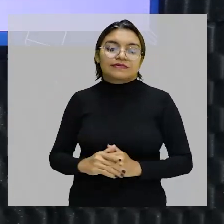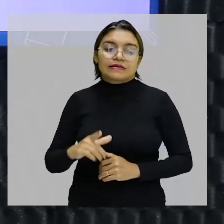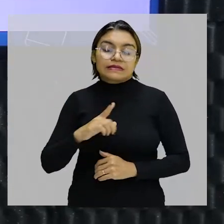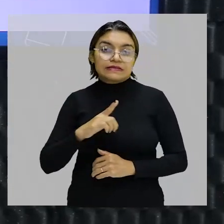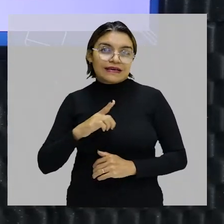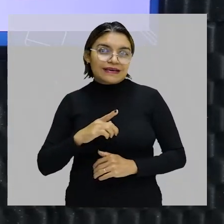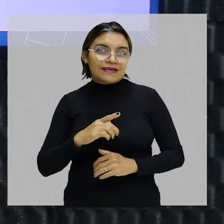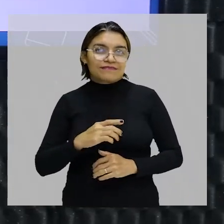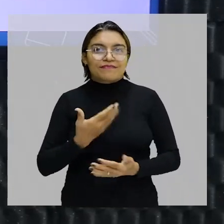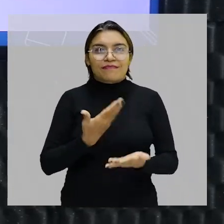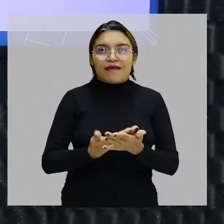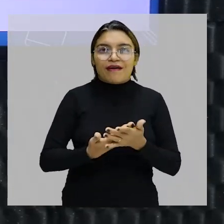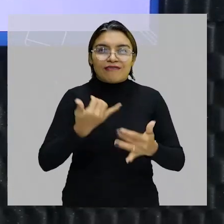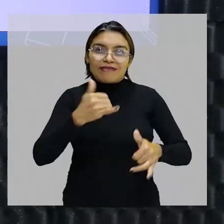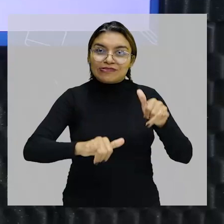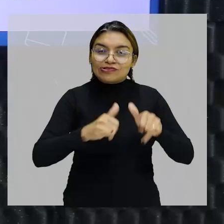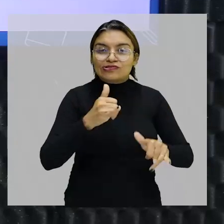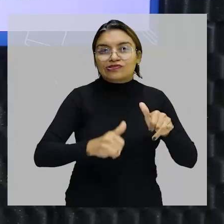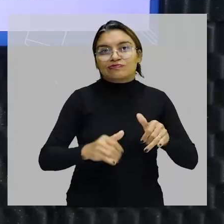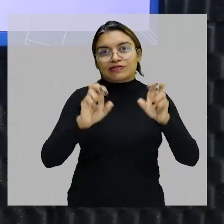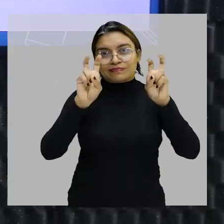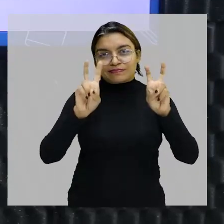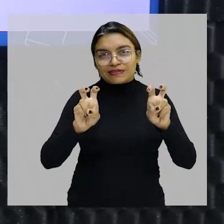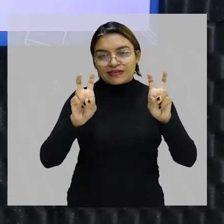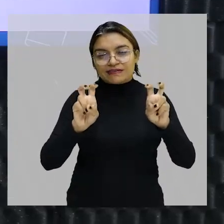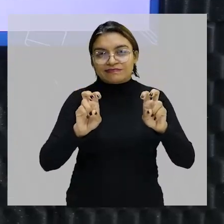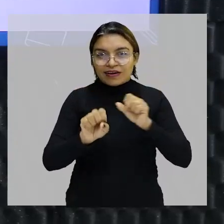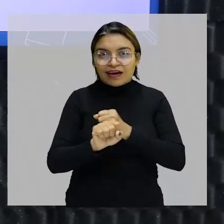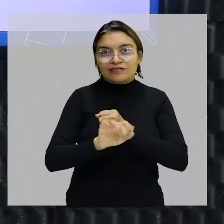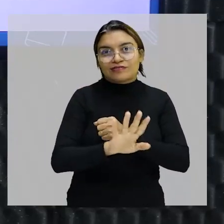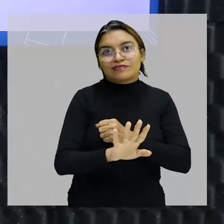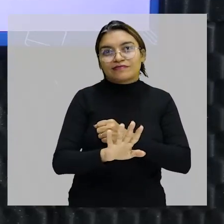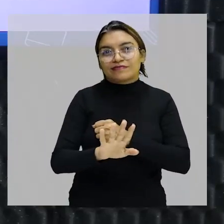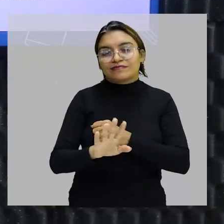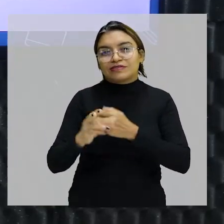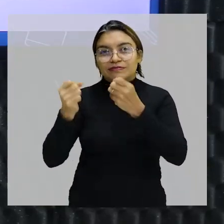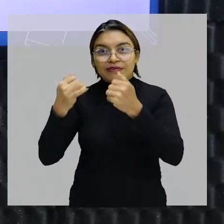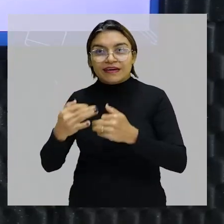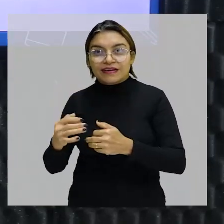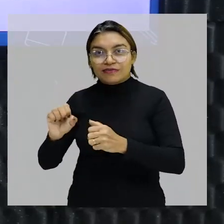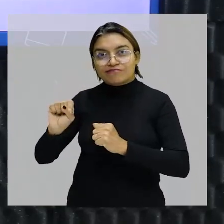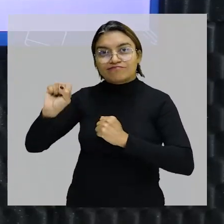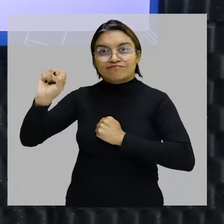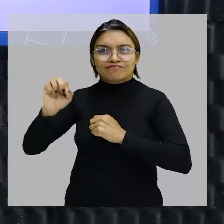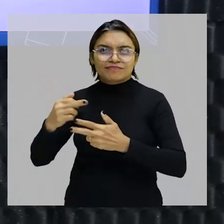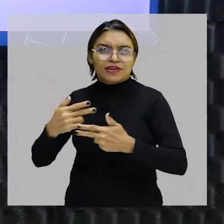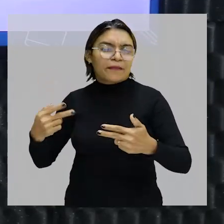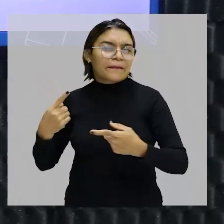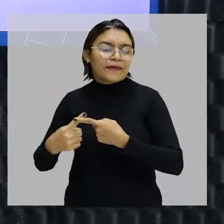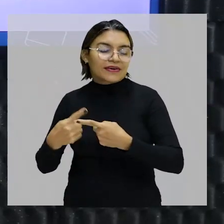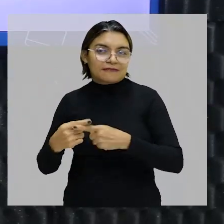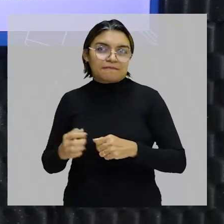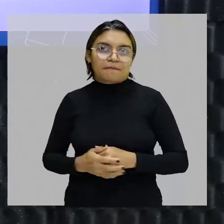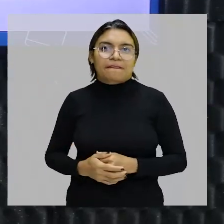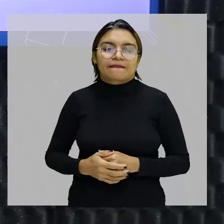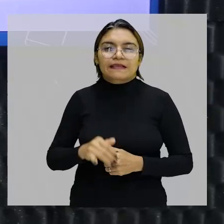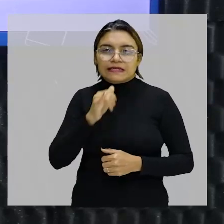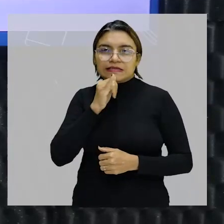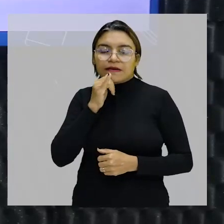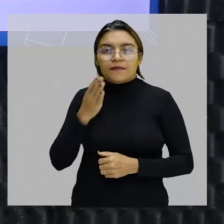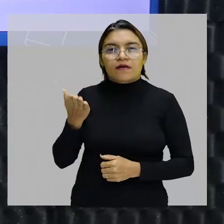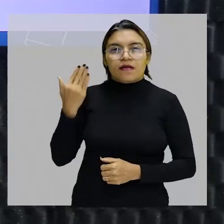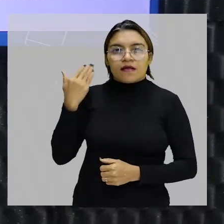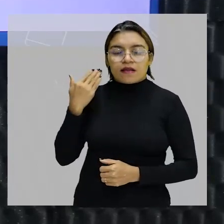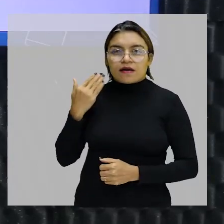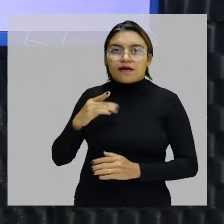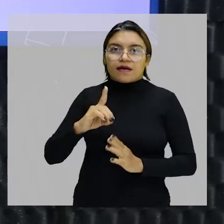aula de química falando de radioatividade e estamos comentando os super-heróis? É porque por volta, né, da década